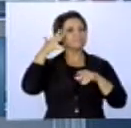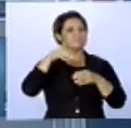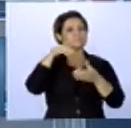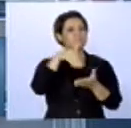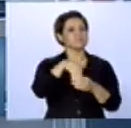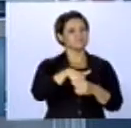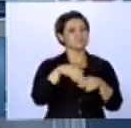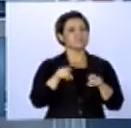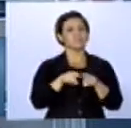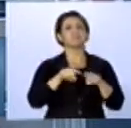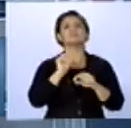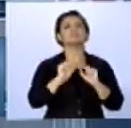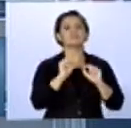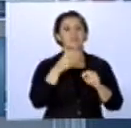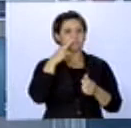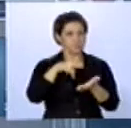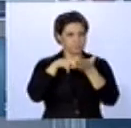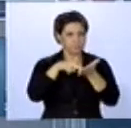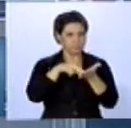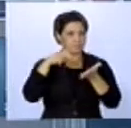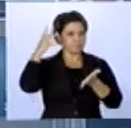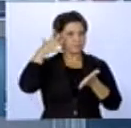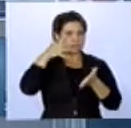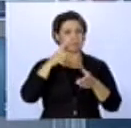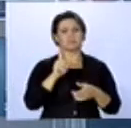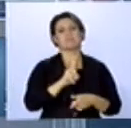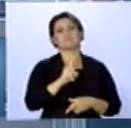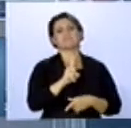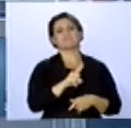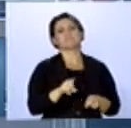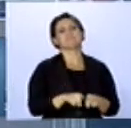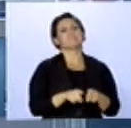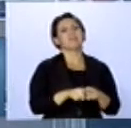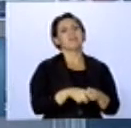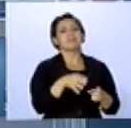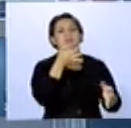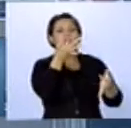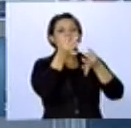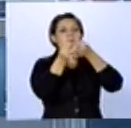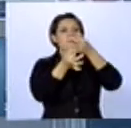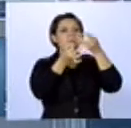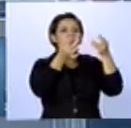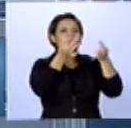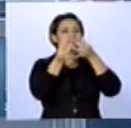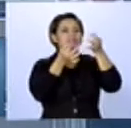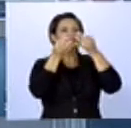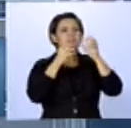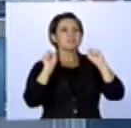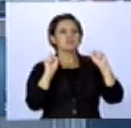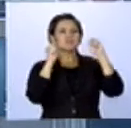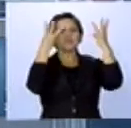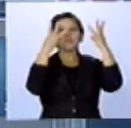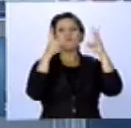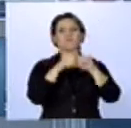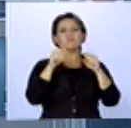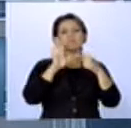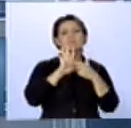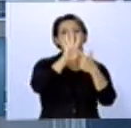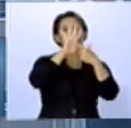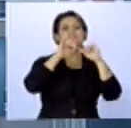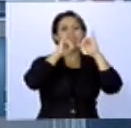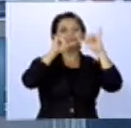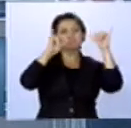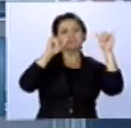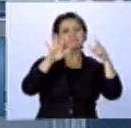busca embalar ideias e tornar as campanhas cada vez mais pirotécnicas Como disse o presidente César